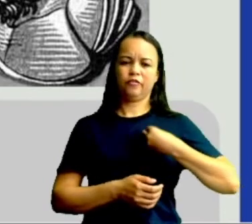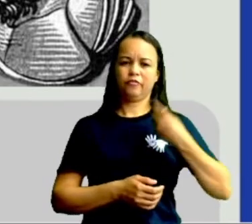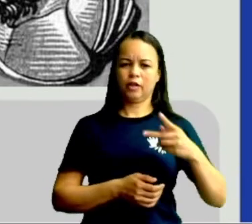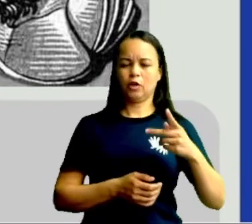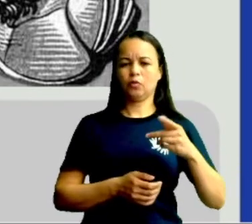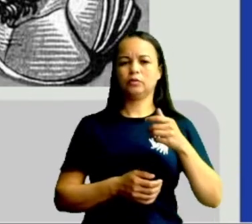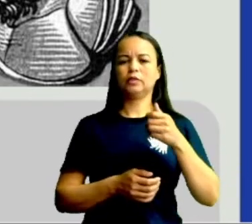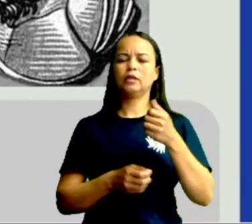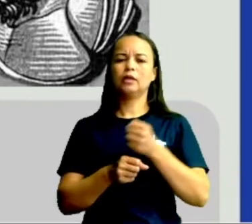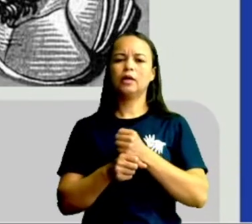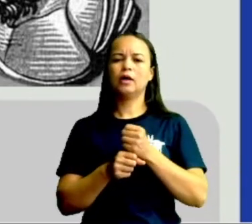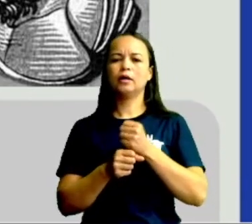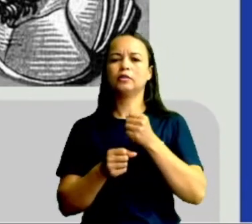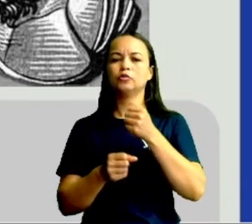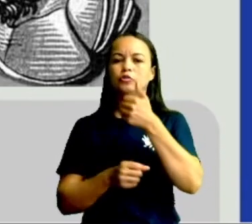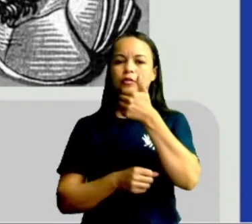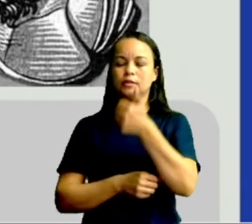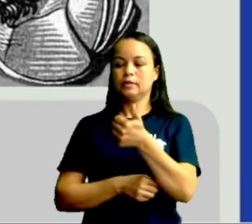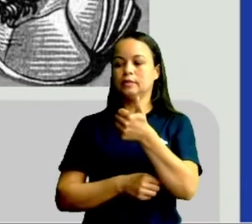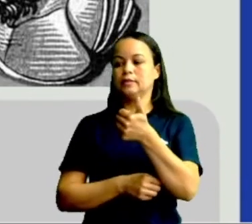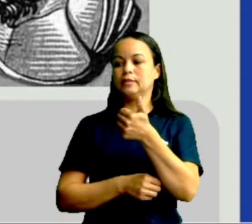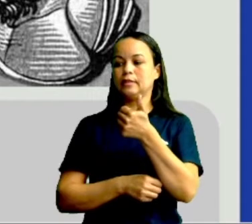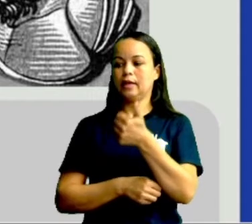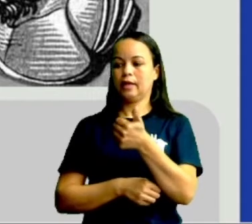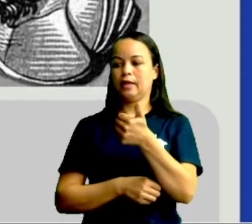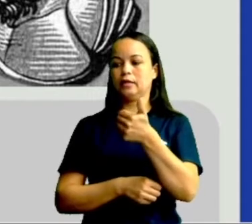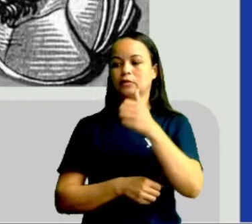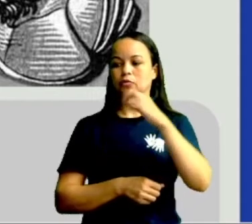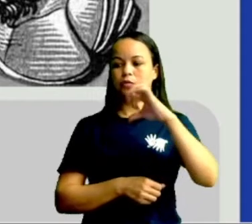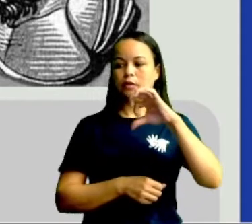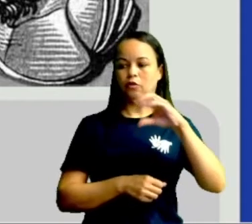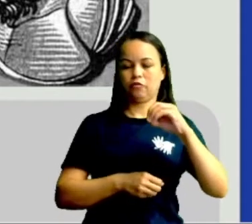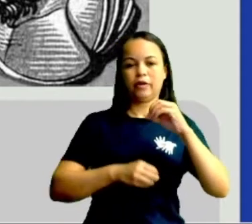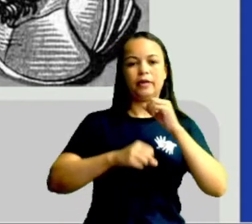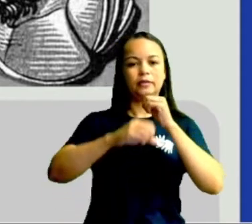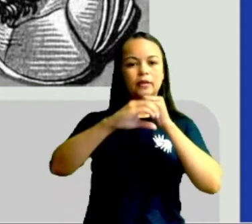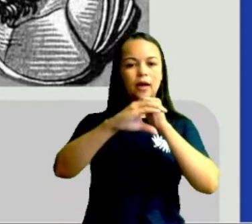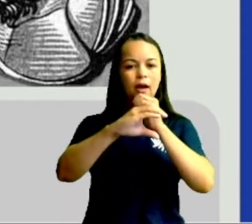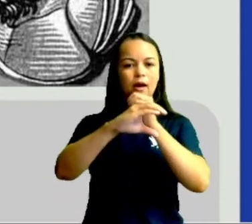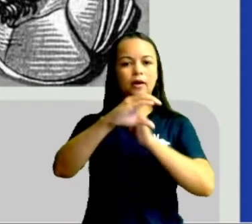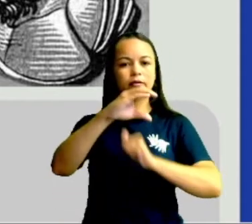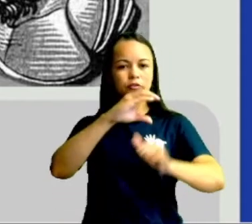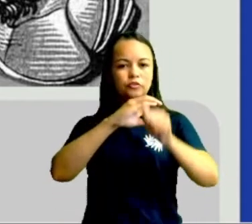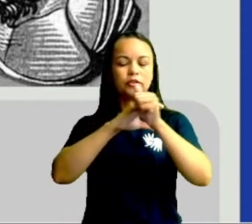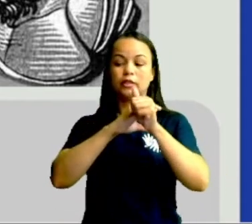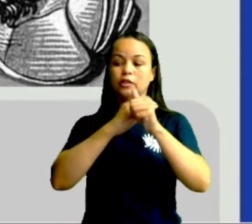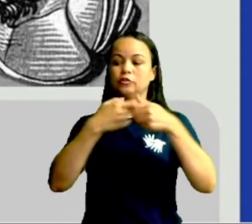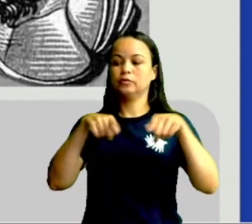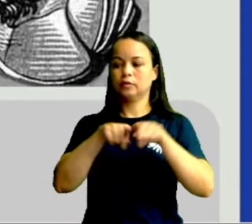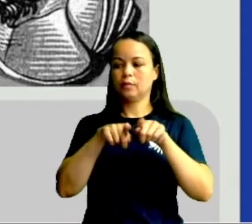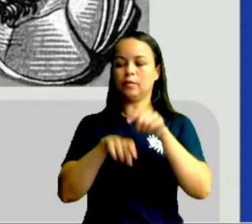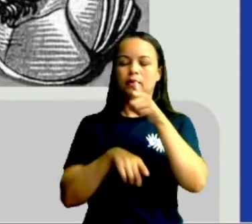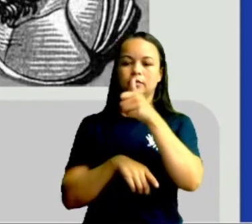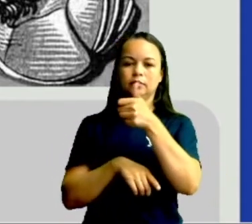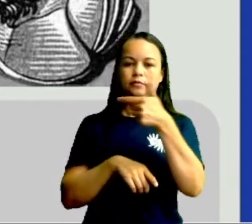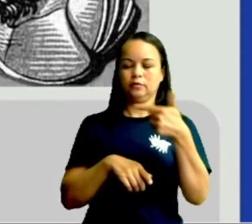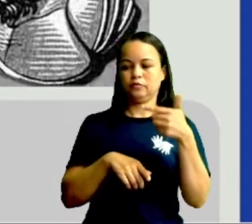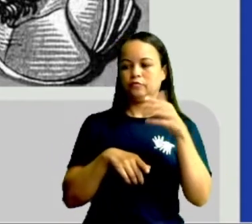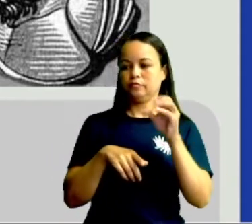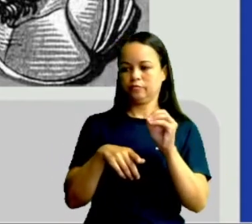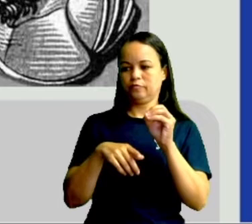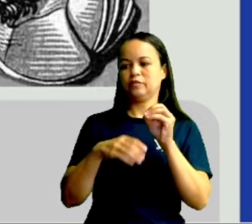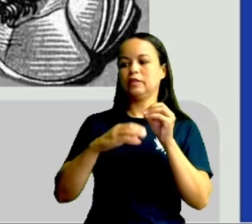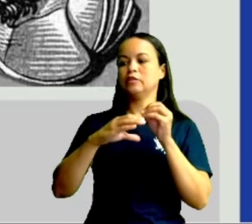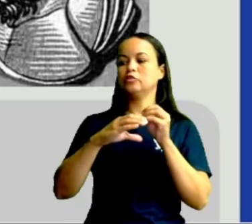de 190 a.C. da Era Cristã e 120 a.C. da Era Cristã. Foi o terceiro movimento terrestre descoberto.